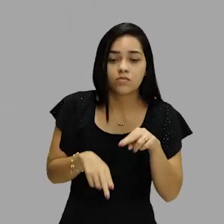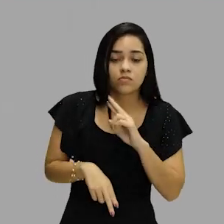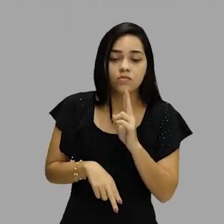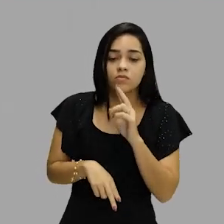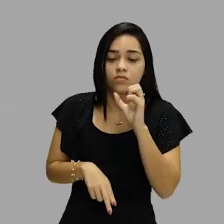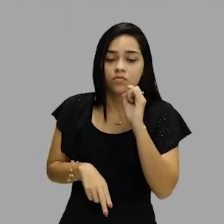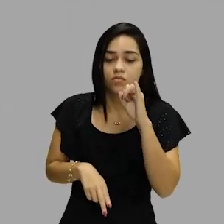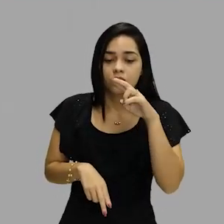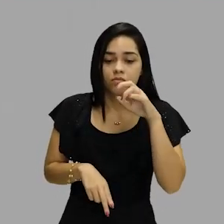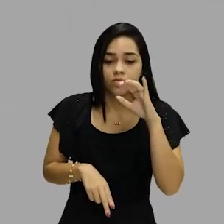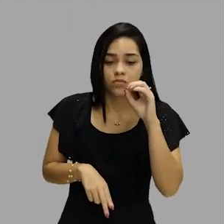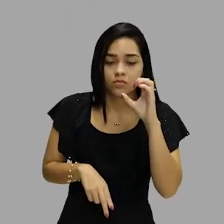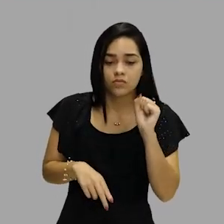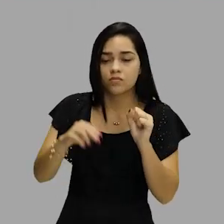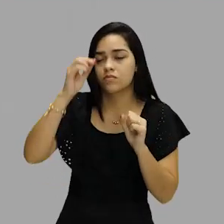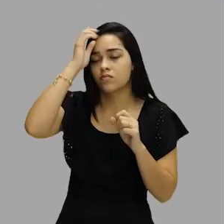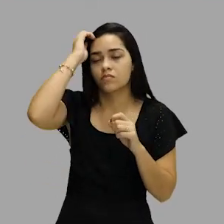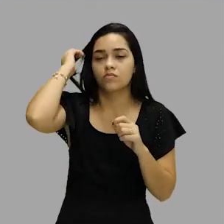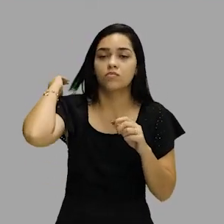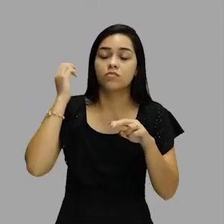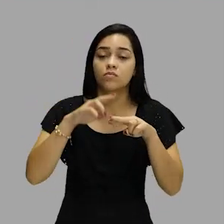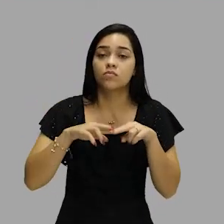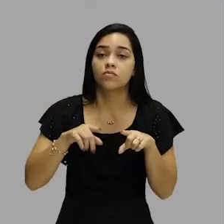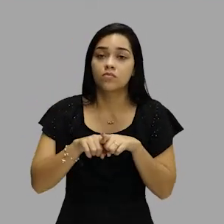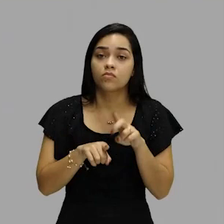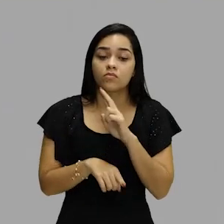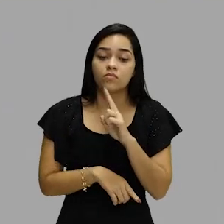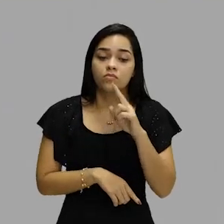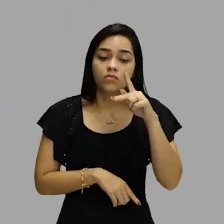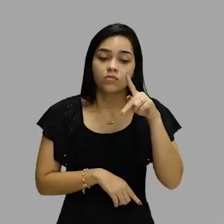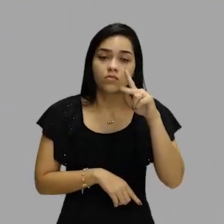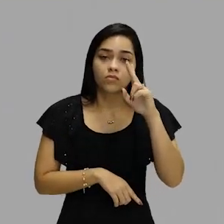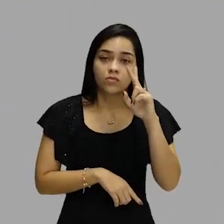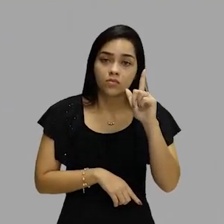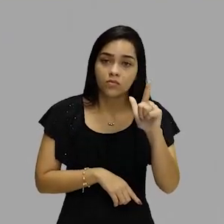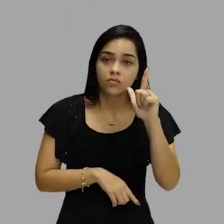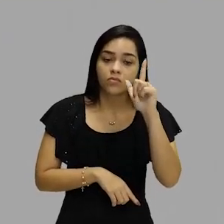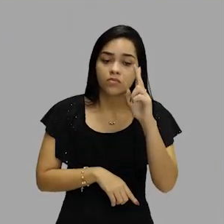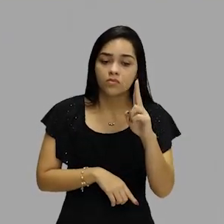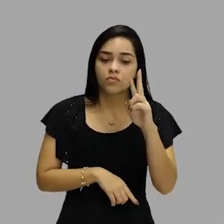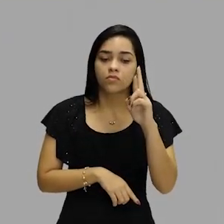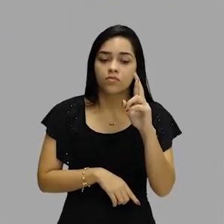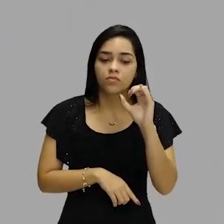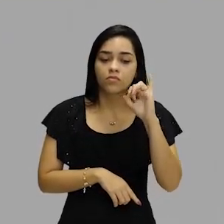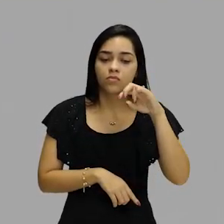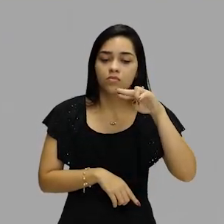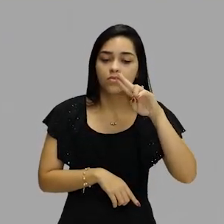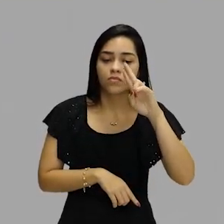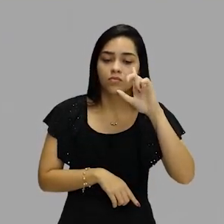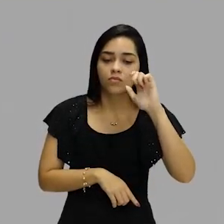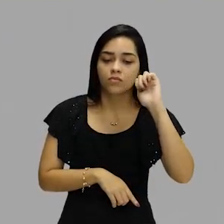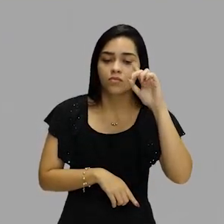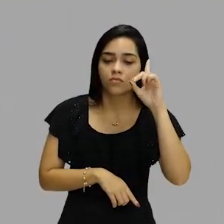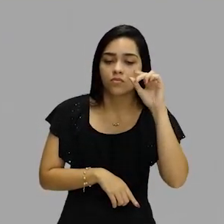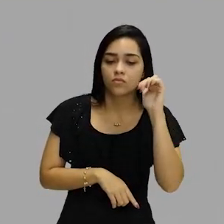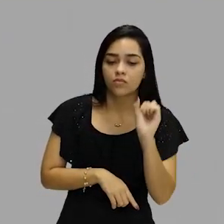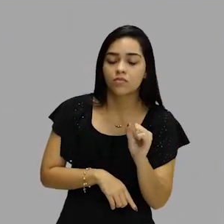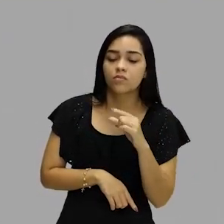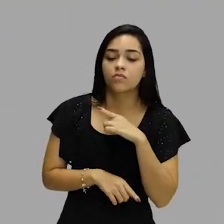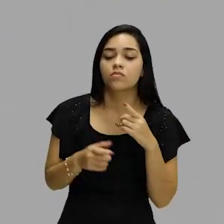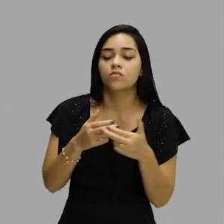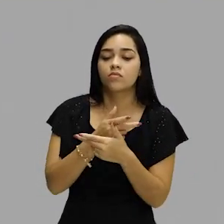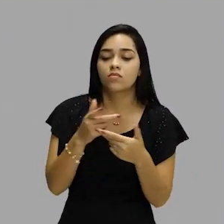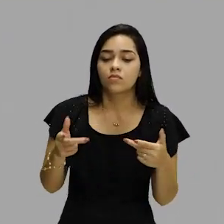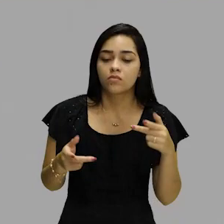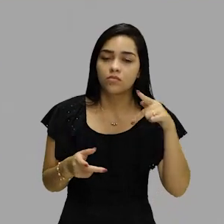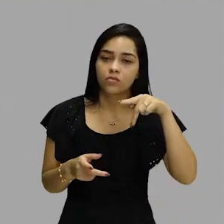aqui, plurinucleadas. Pluri quer dizer muitos, ok? Plurinucleadas. Possui